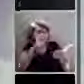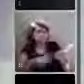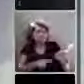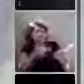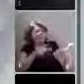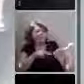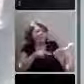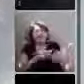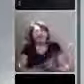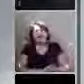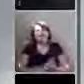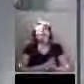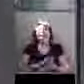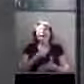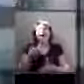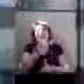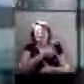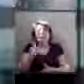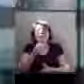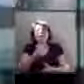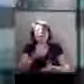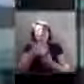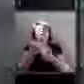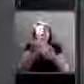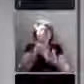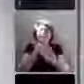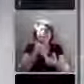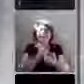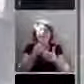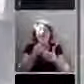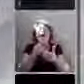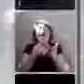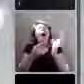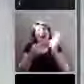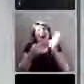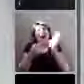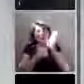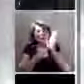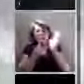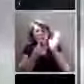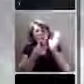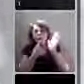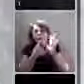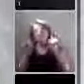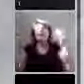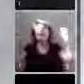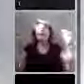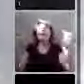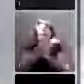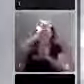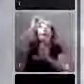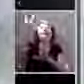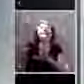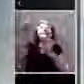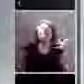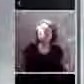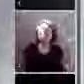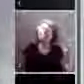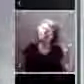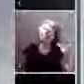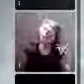de mim. Os vermelhinhos no texto. Deixa eu dar um glória a Deus aqui, porque, meu pai, quanto